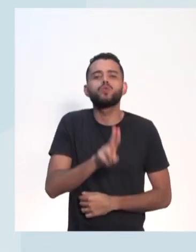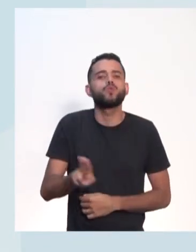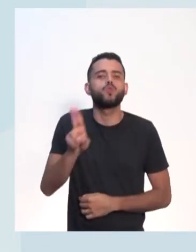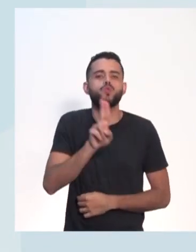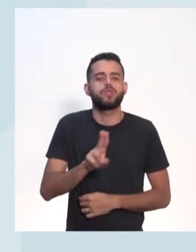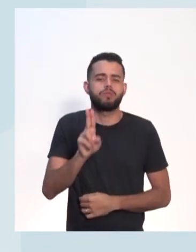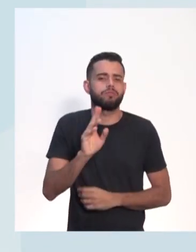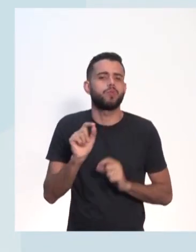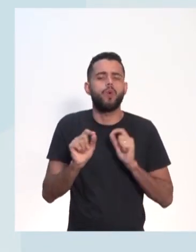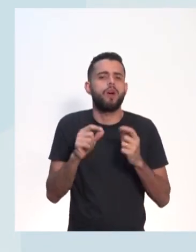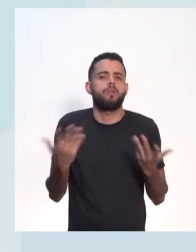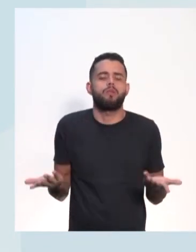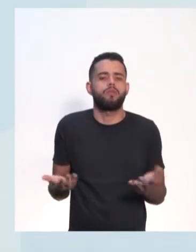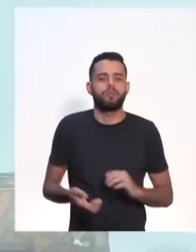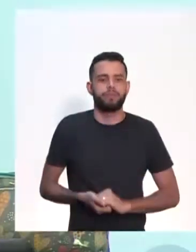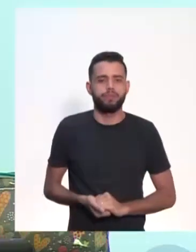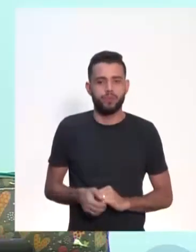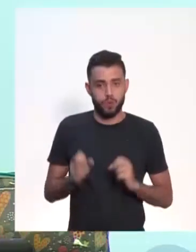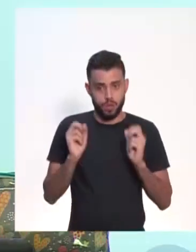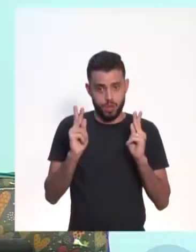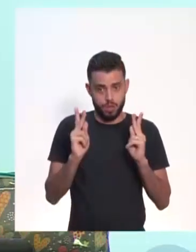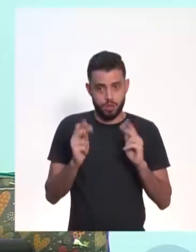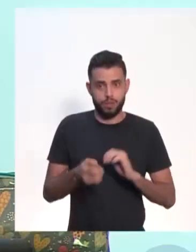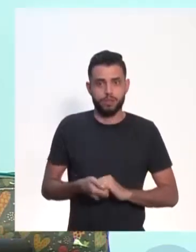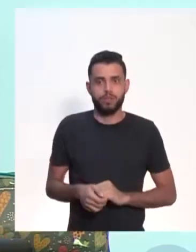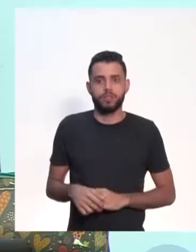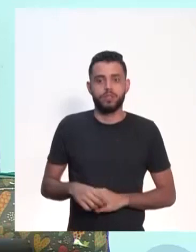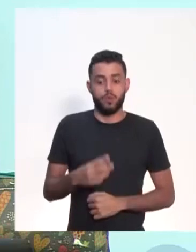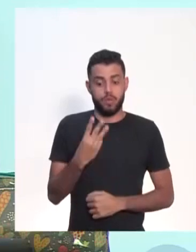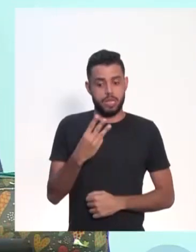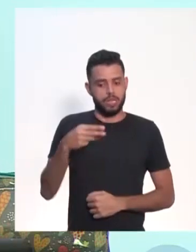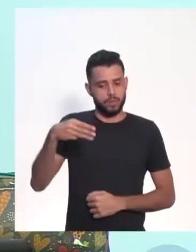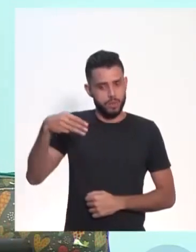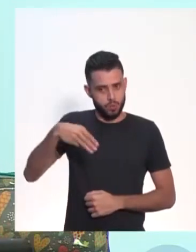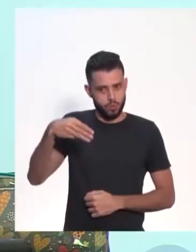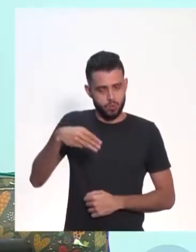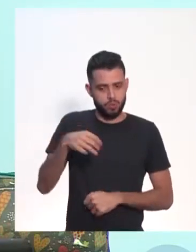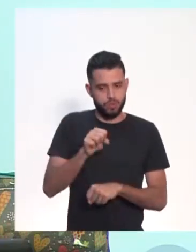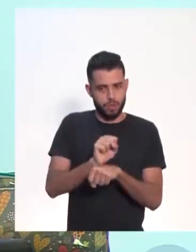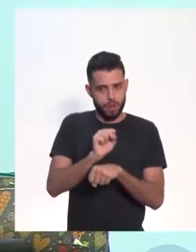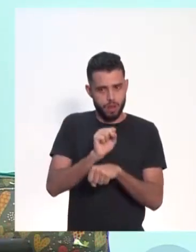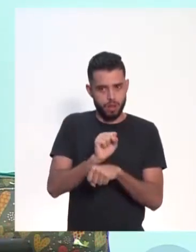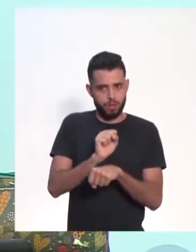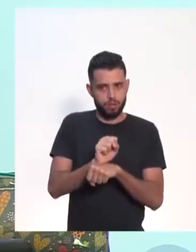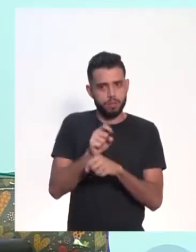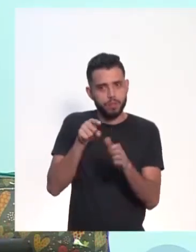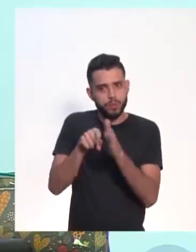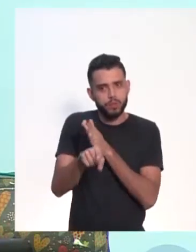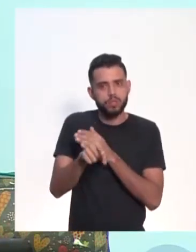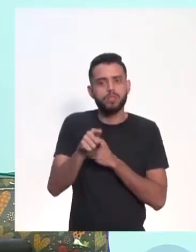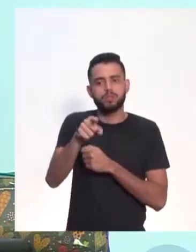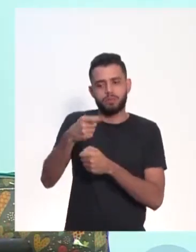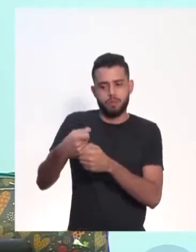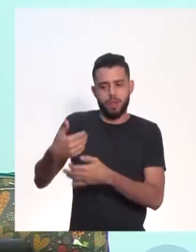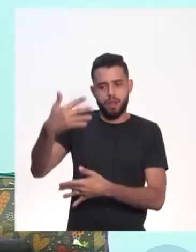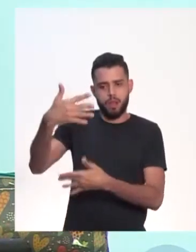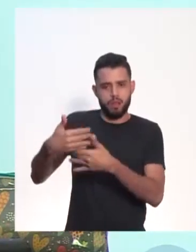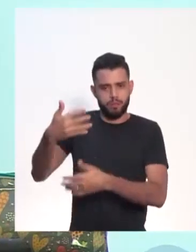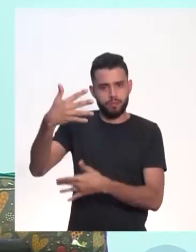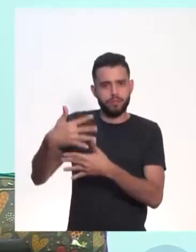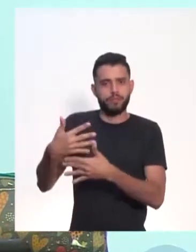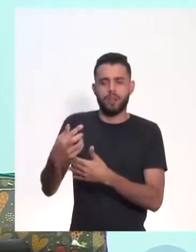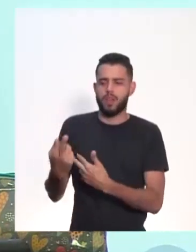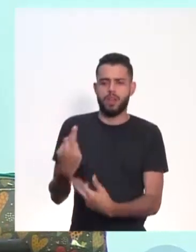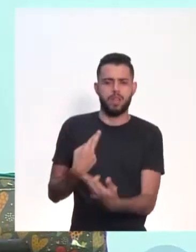ao estudar. Tudo bem? Eu vou fazer o seguinte, eu vou deixar 3 minutinhos a pergunta, vocês vão utilizar o chat,